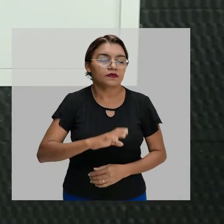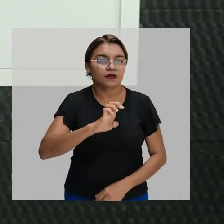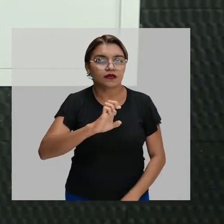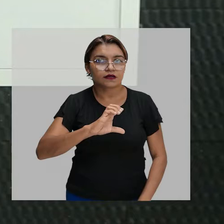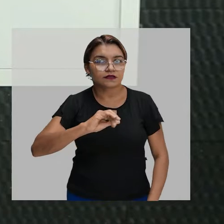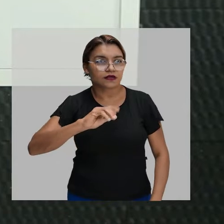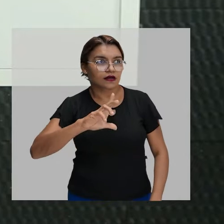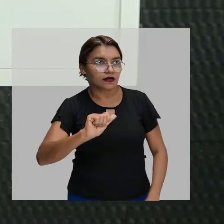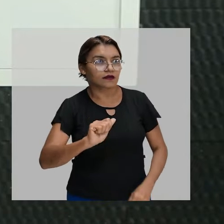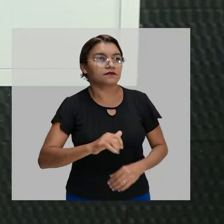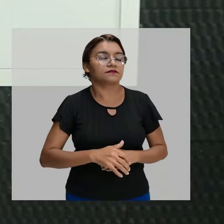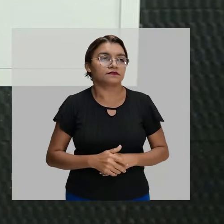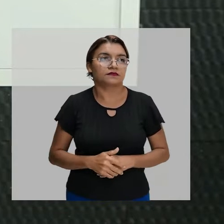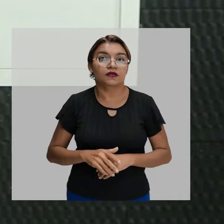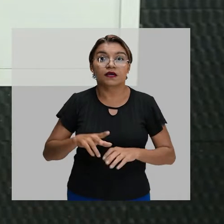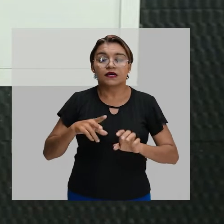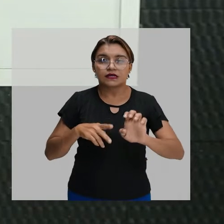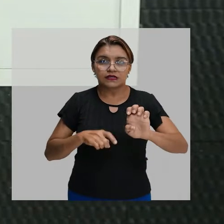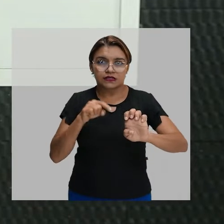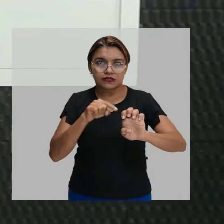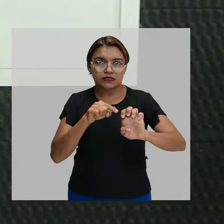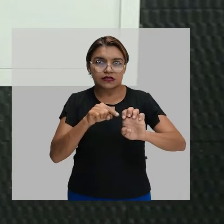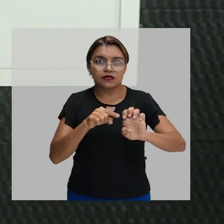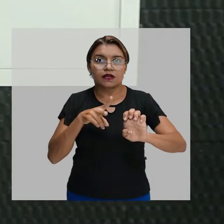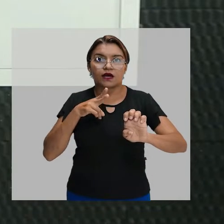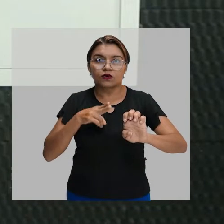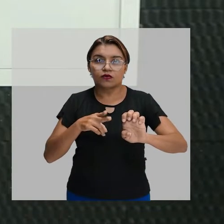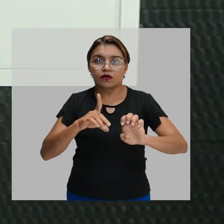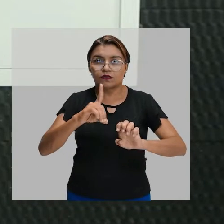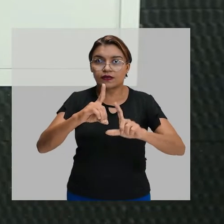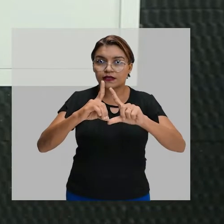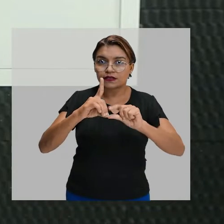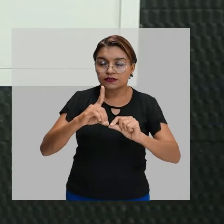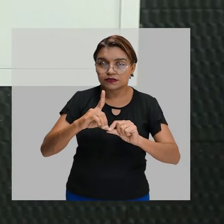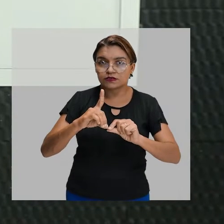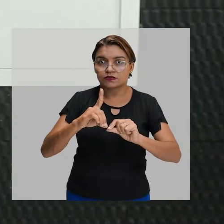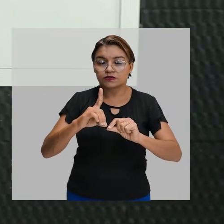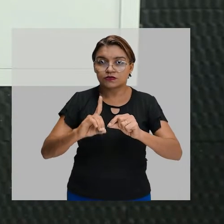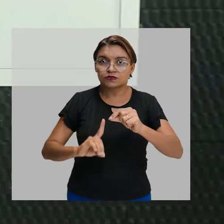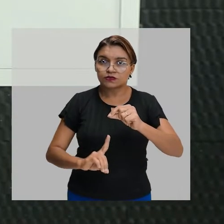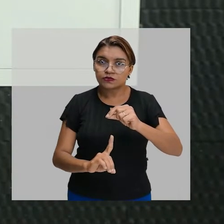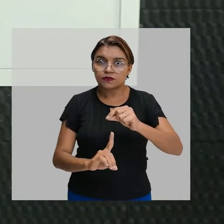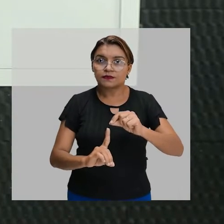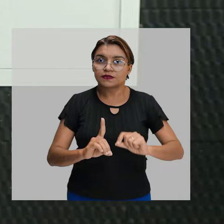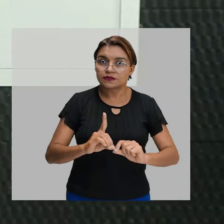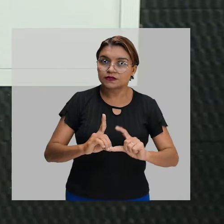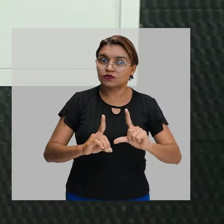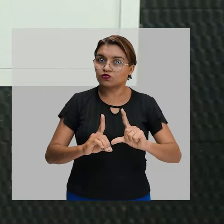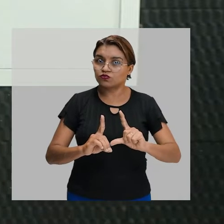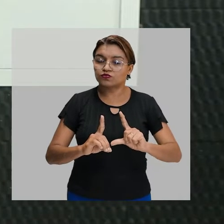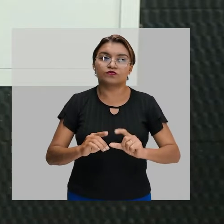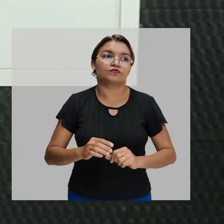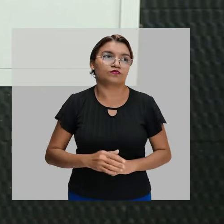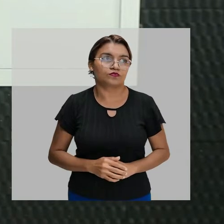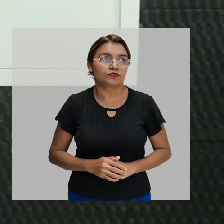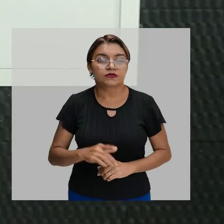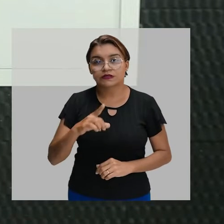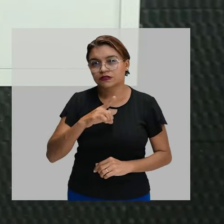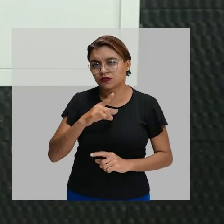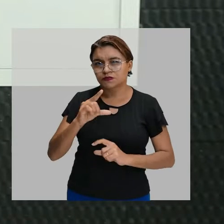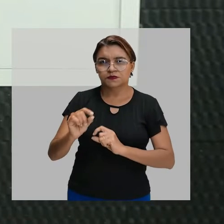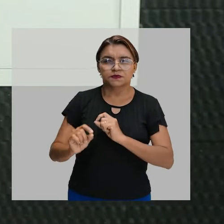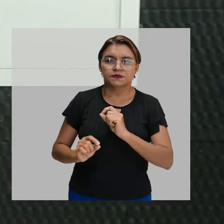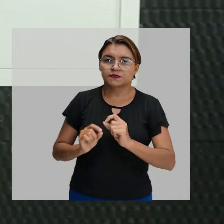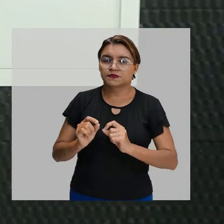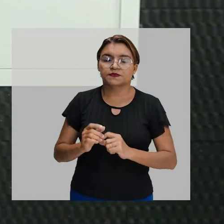escala e é igual a de Zinho sobre divisão certo então nós vamos ter